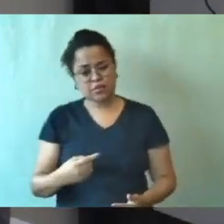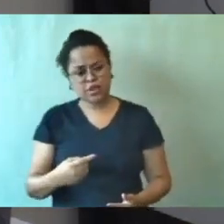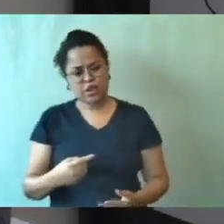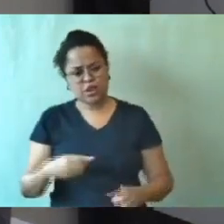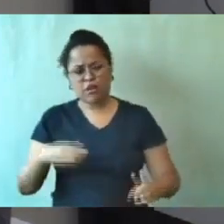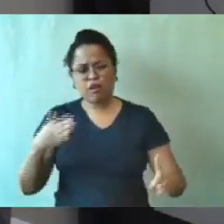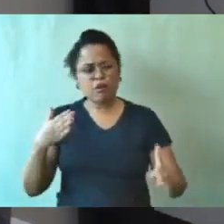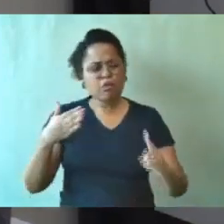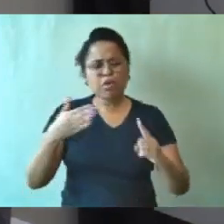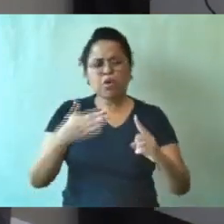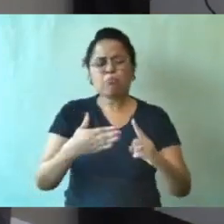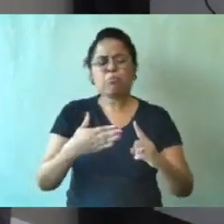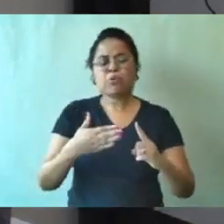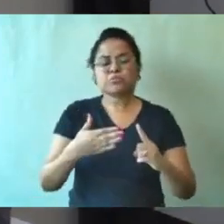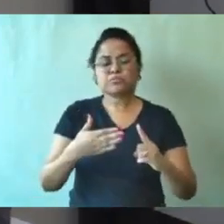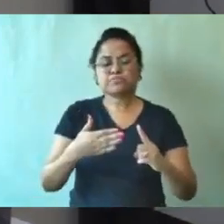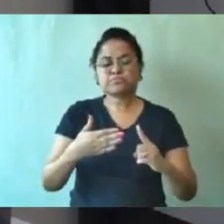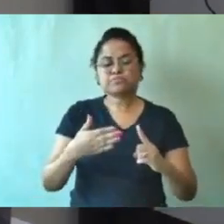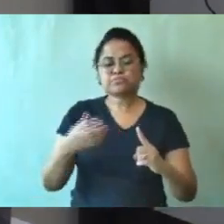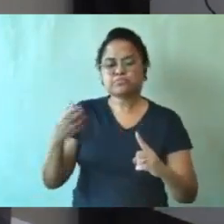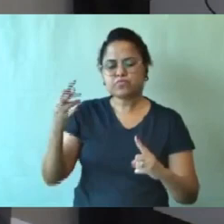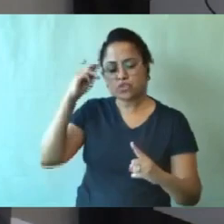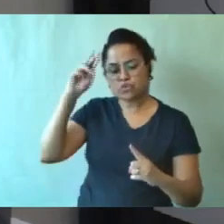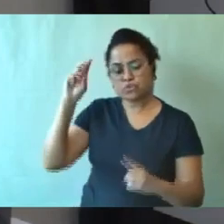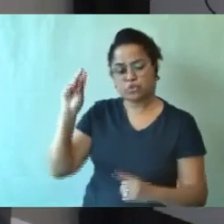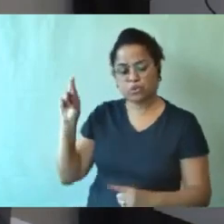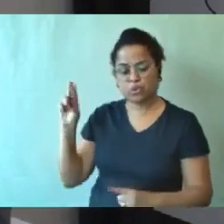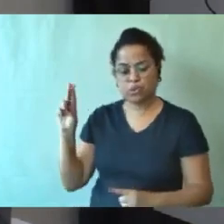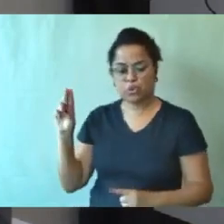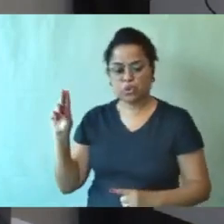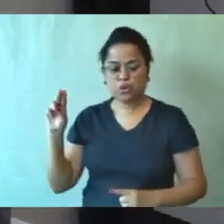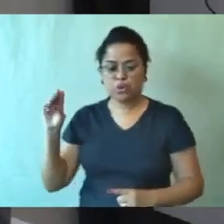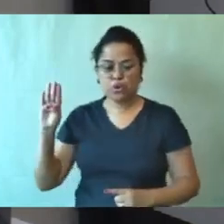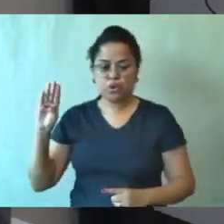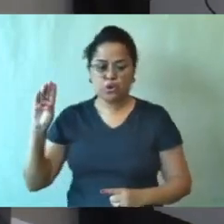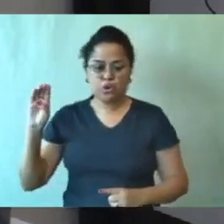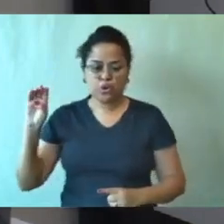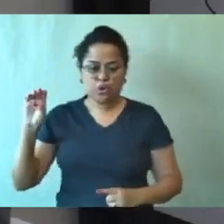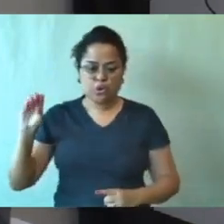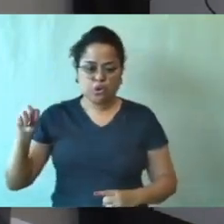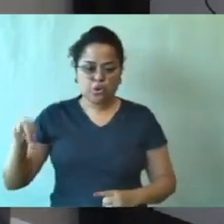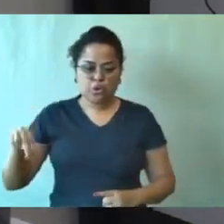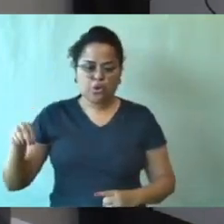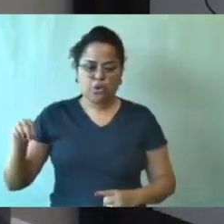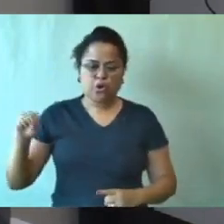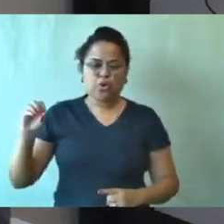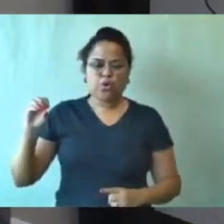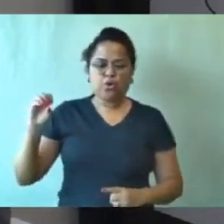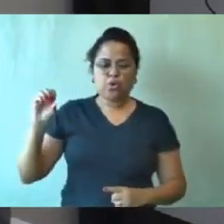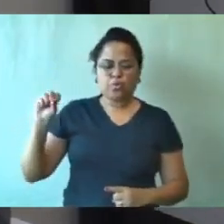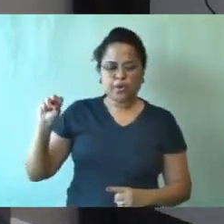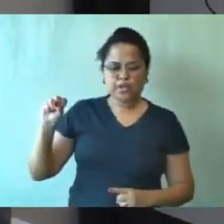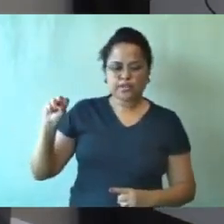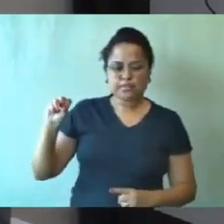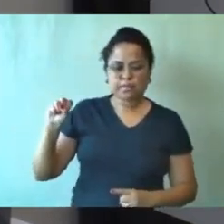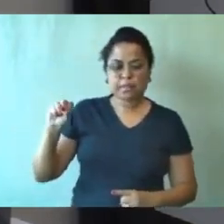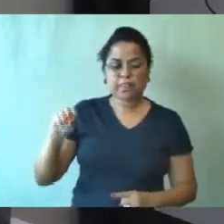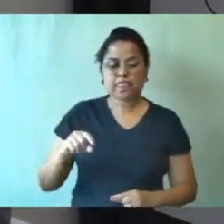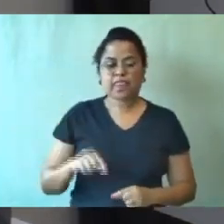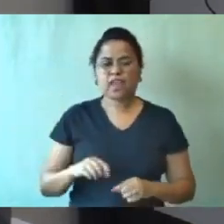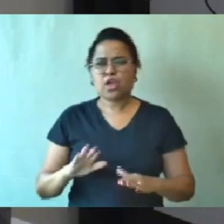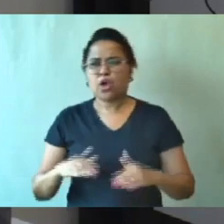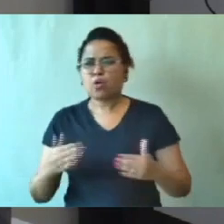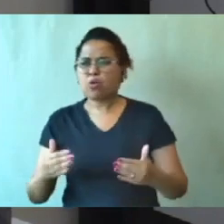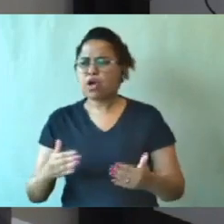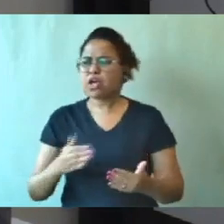nesse momento de tudo já existia dinheiro público no sistema. que, diferente de quando foi feita a concessão lá